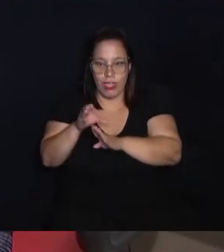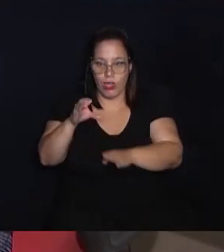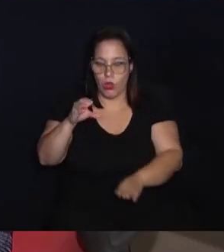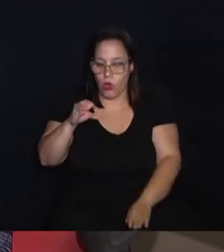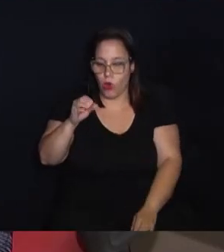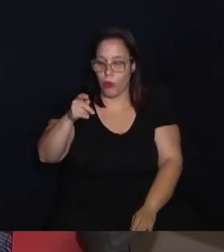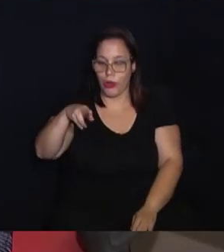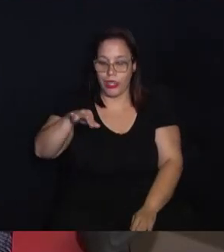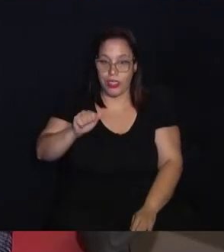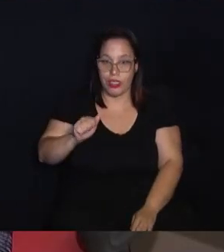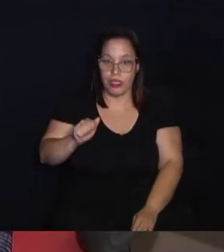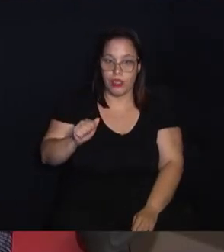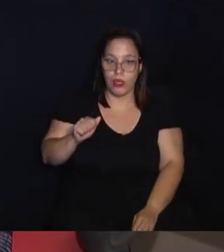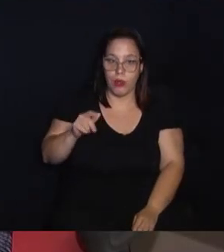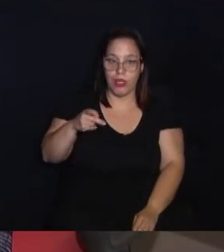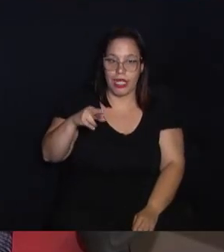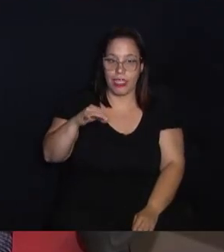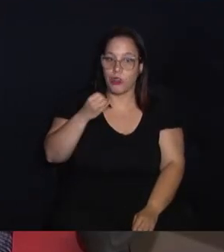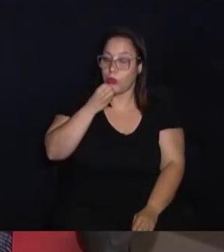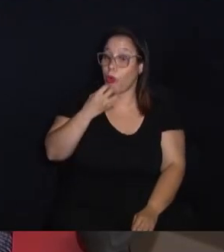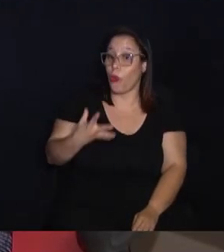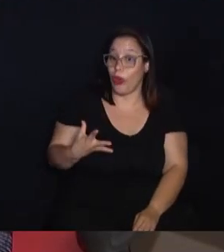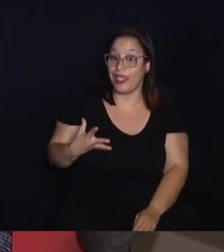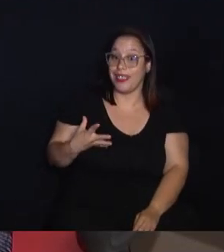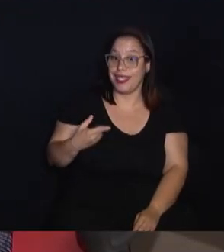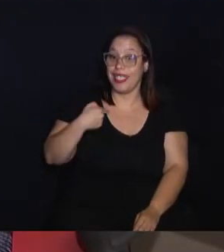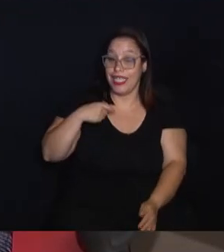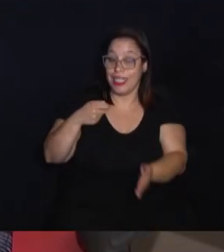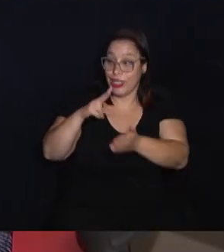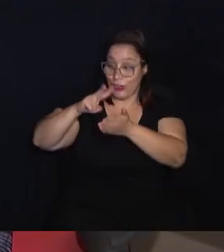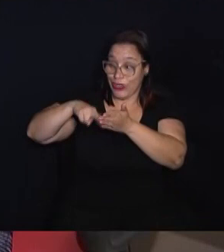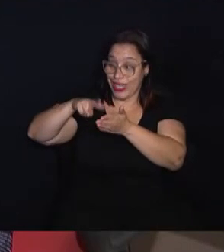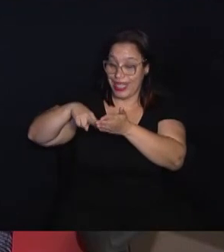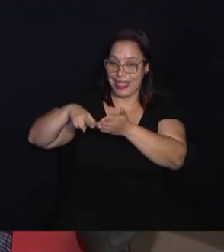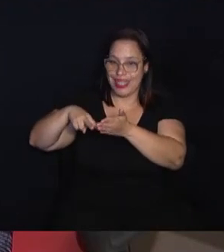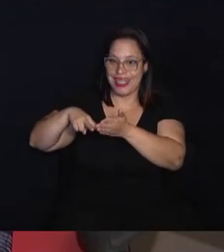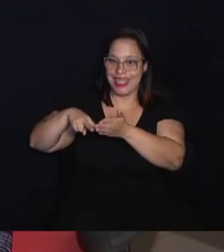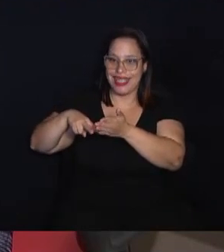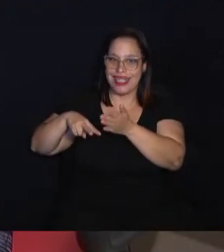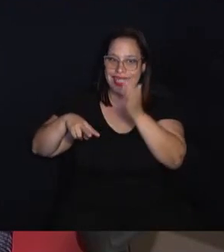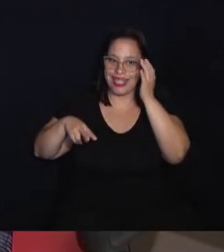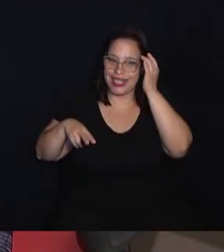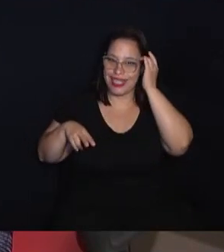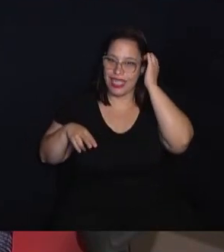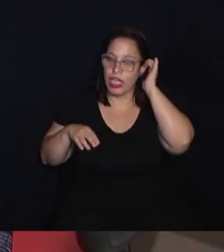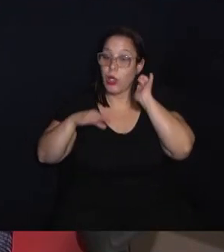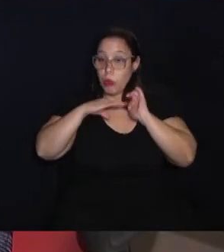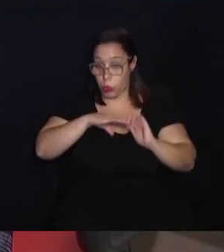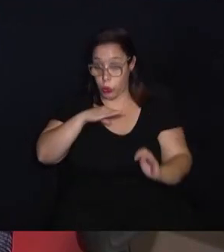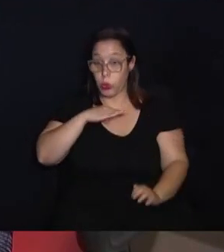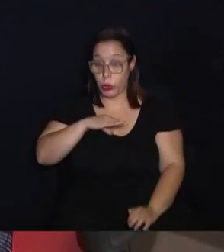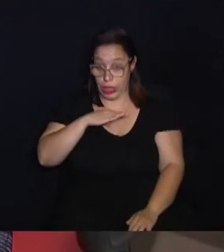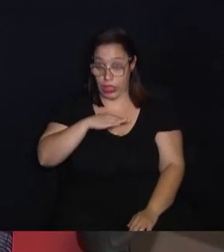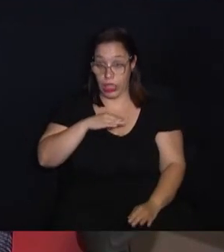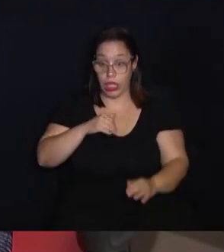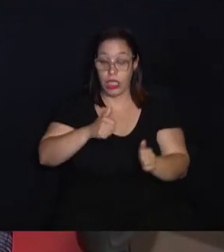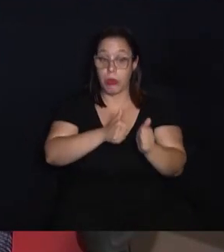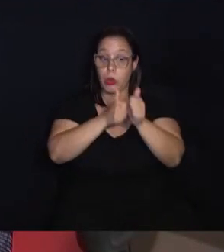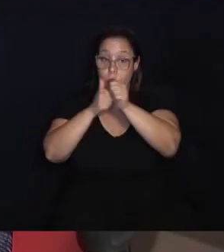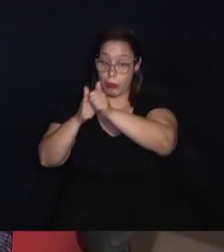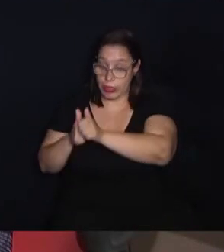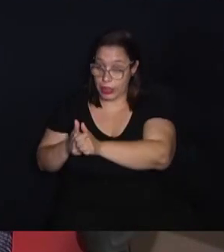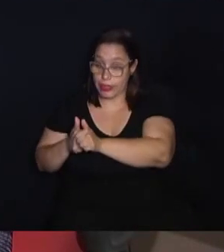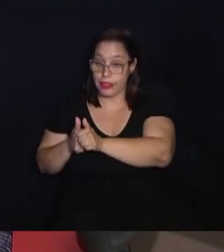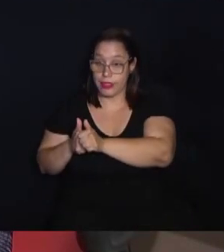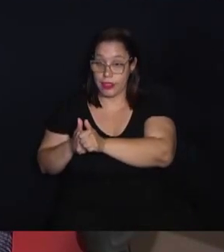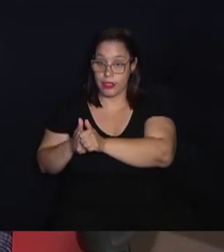o Paraíso, não é? Boa! Existe em edição portuguesa pela Companhia das Letras. O Gurnah